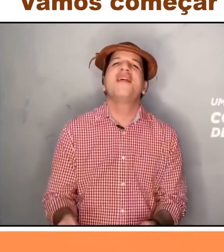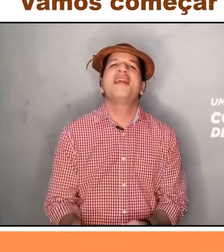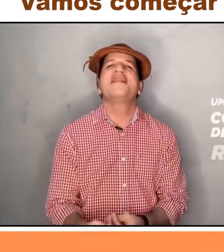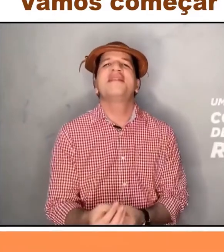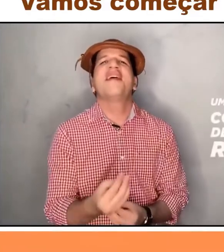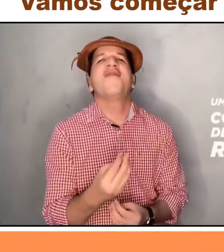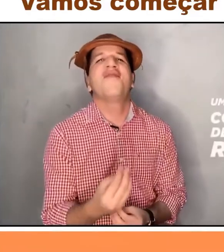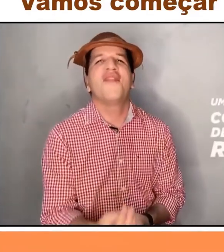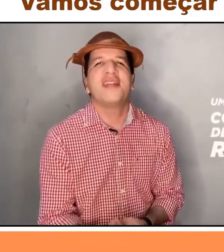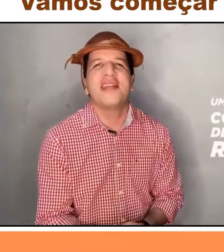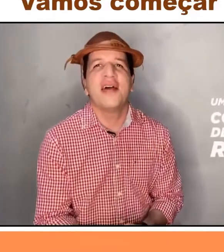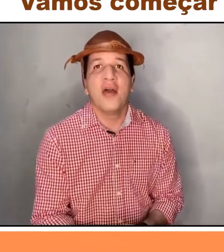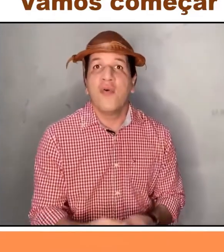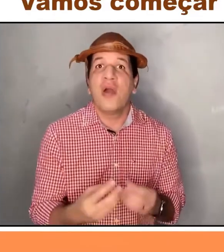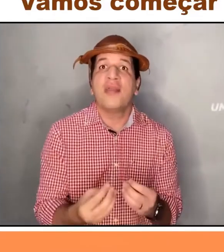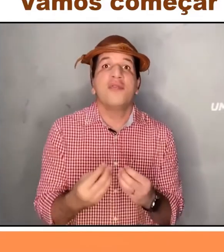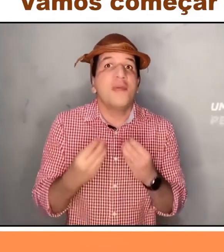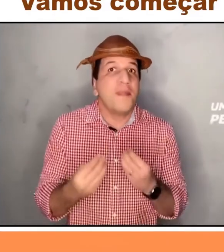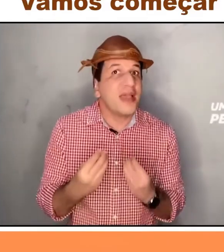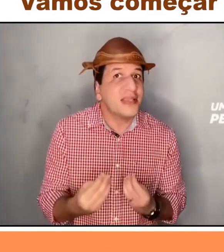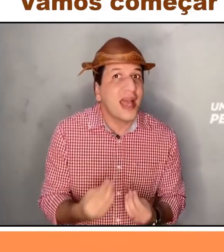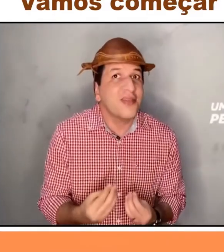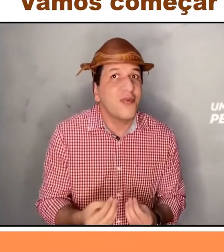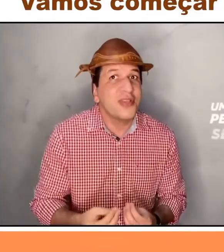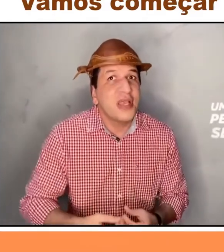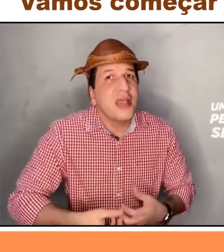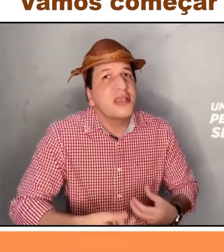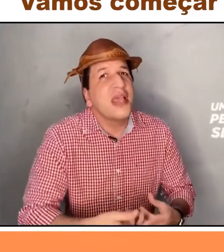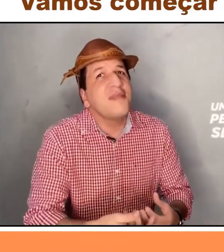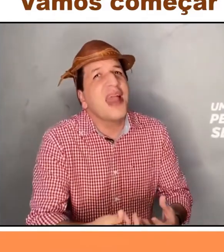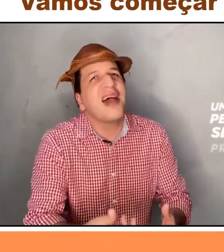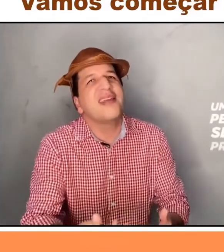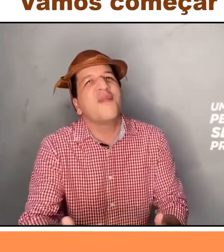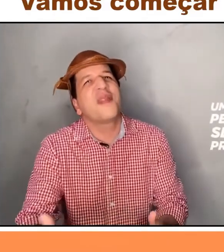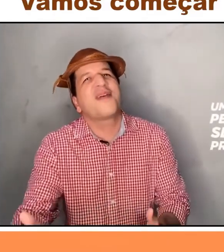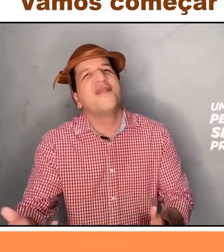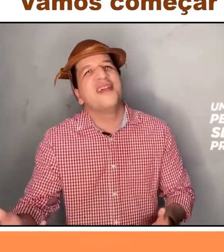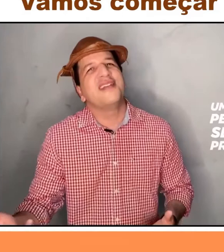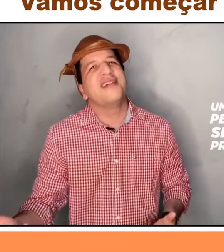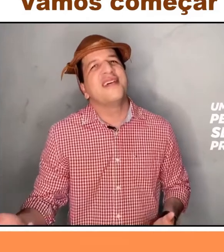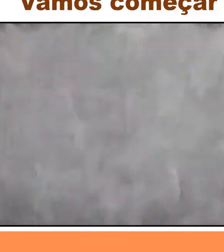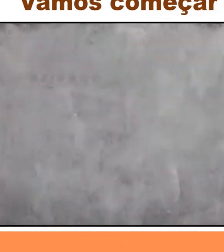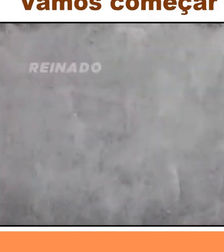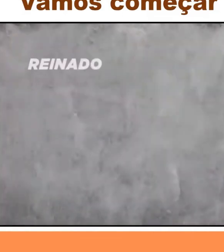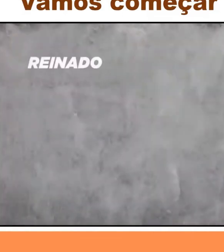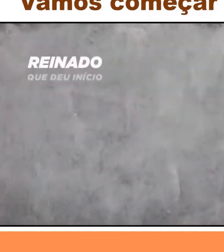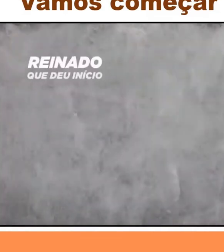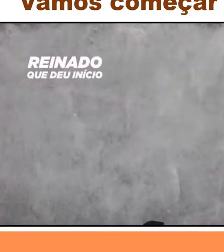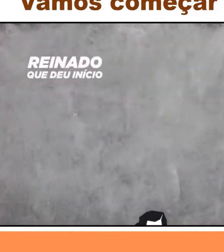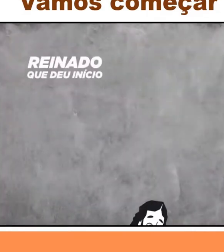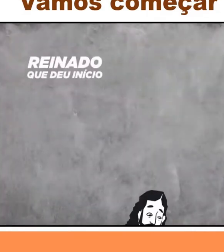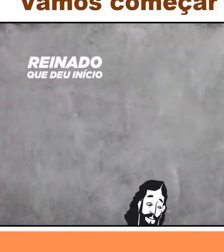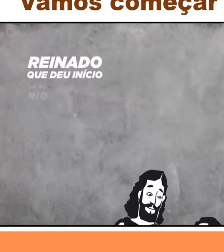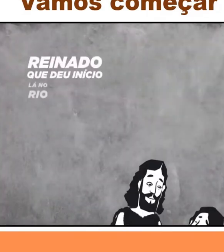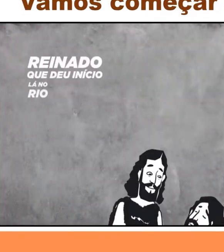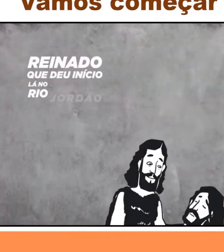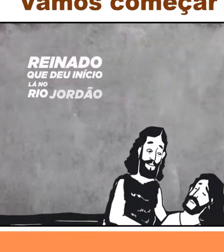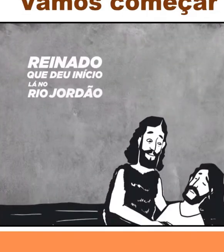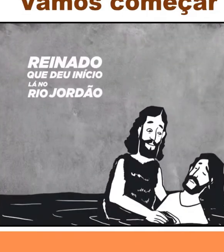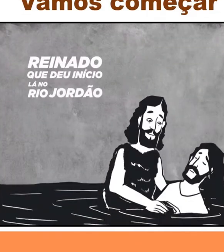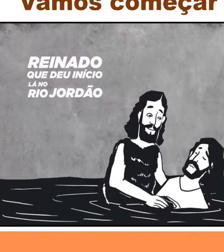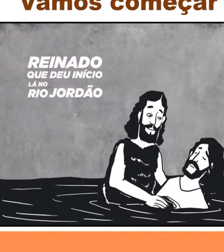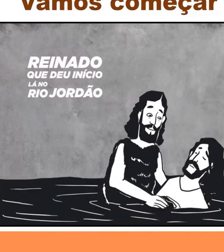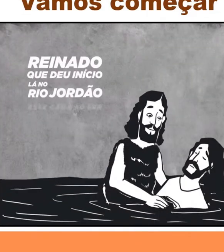comunhão deveria ser refeita. Um reino onde pescadores semeariam para a colheita. Reinado que deu início